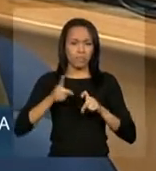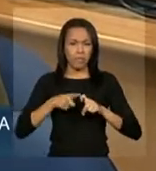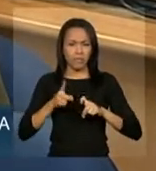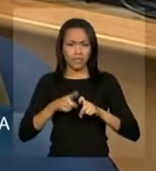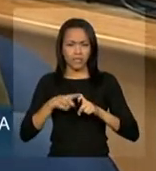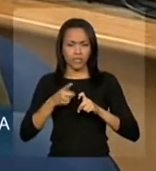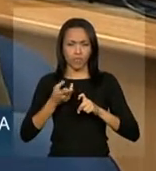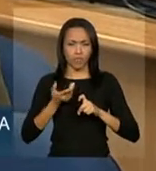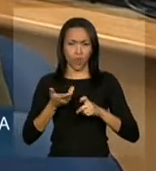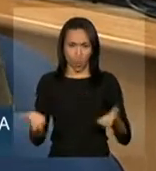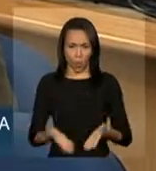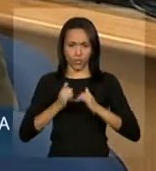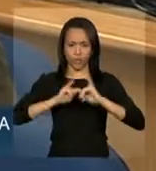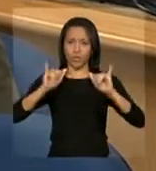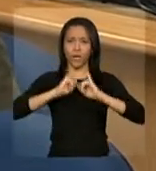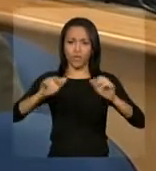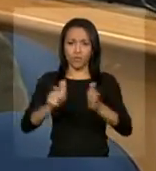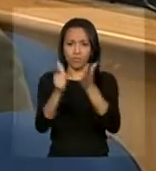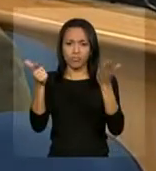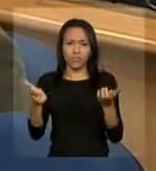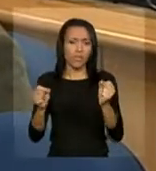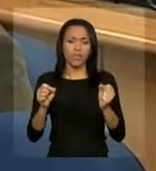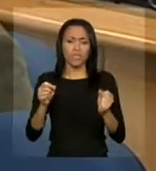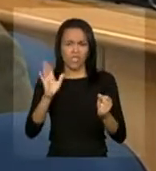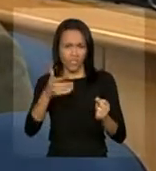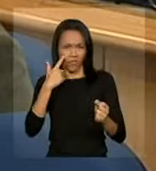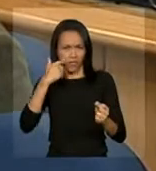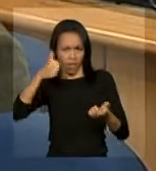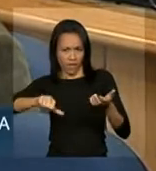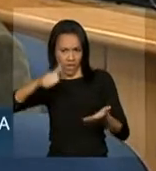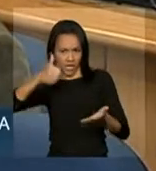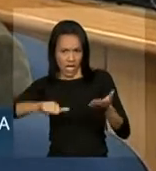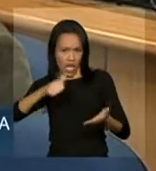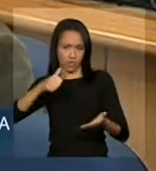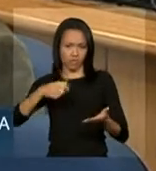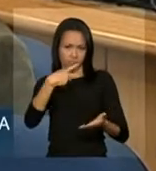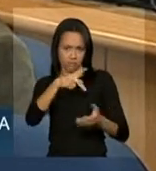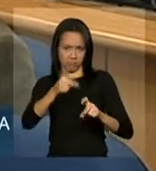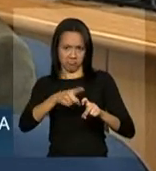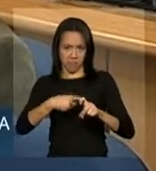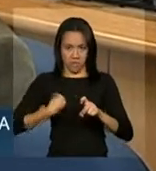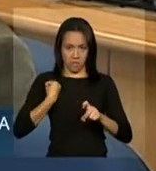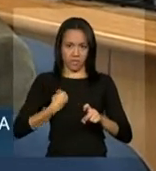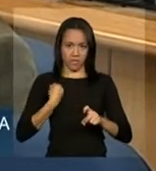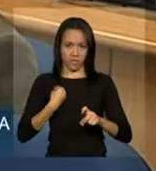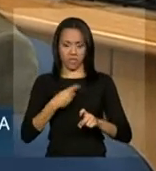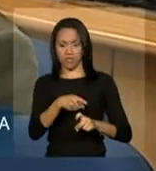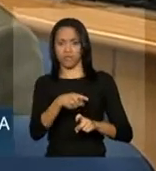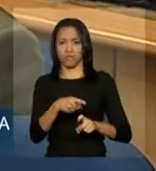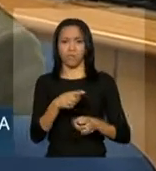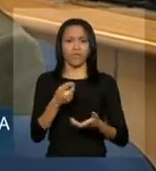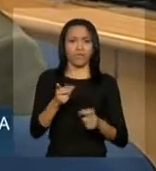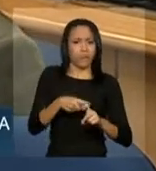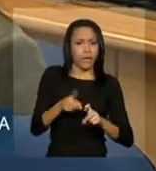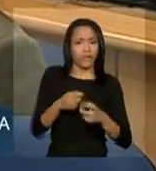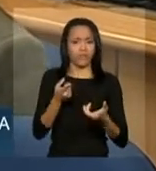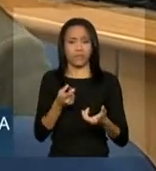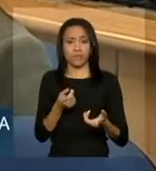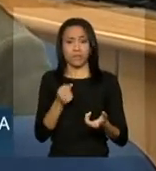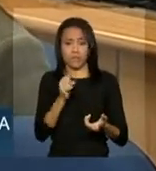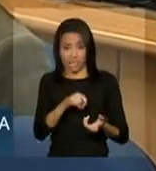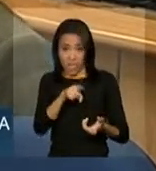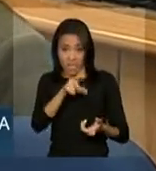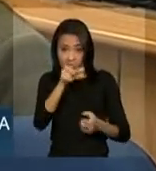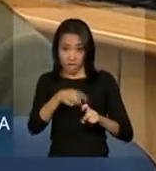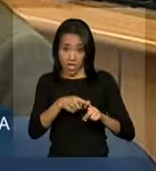noticiou hoje queria saber se é feito alguma análise da ficha criminal de quem dos médicos que se inscrevem no programa se tem algo do tipo e se